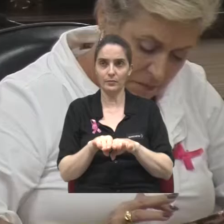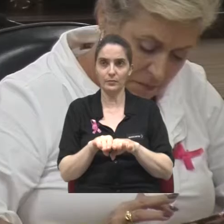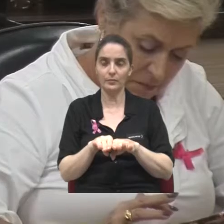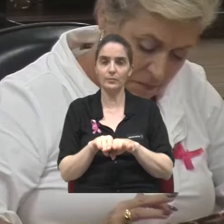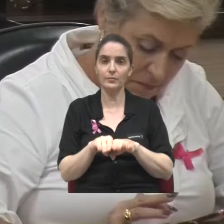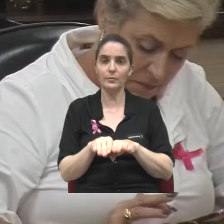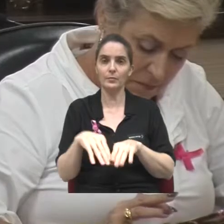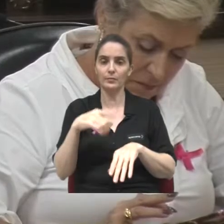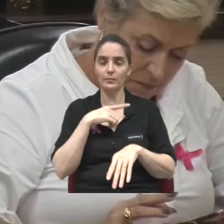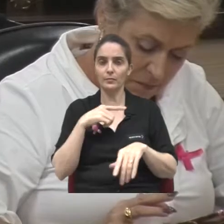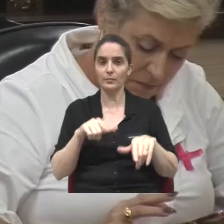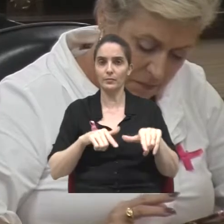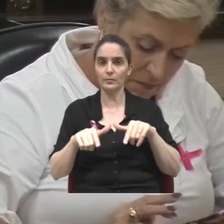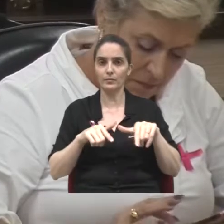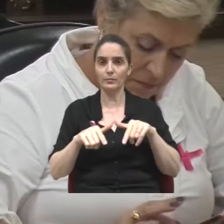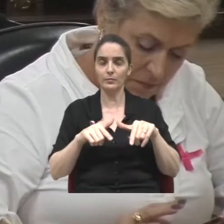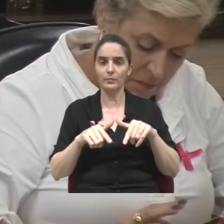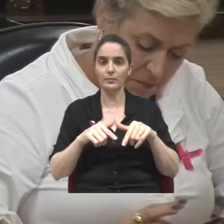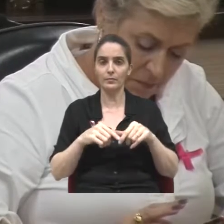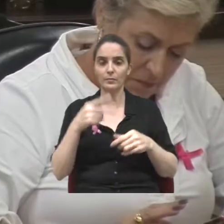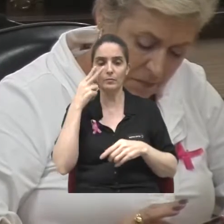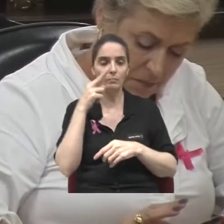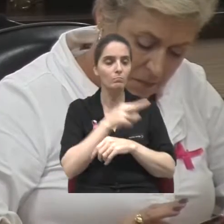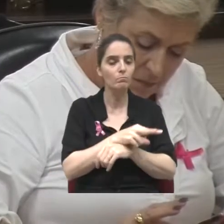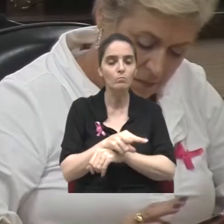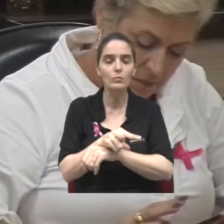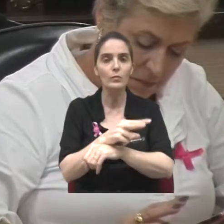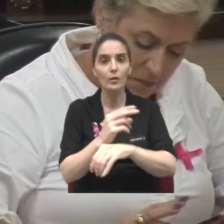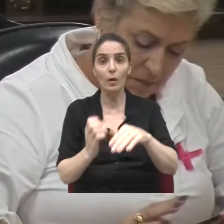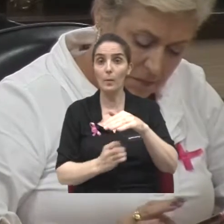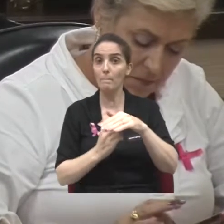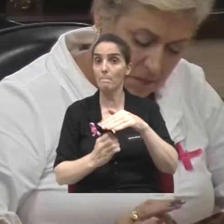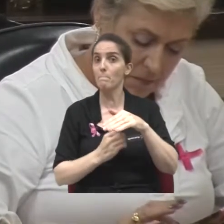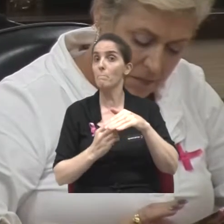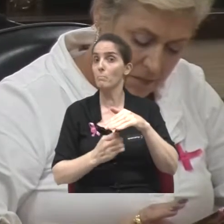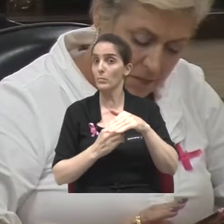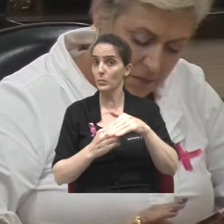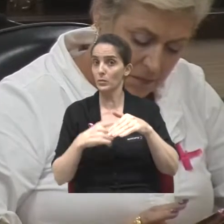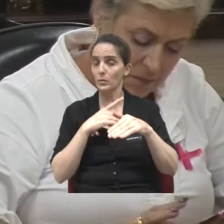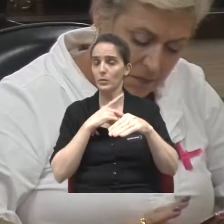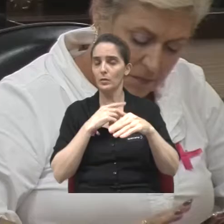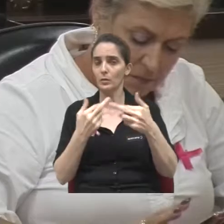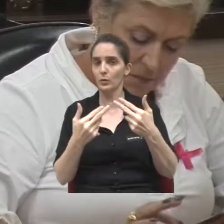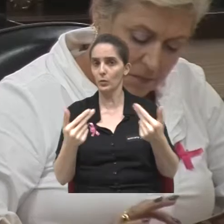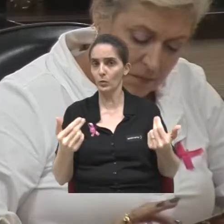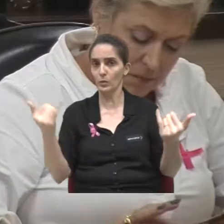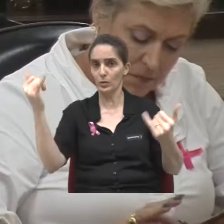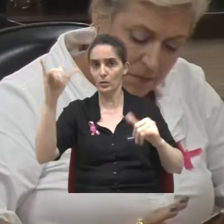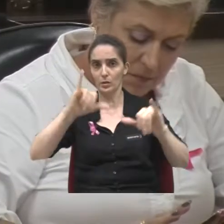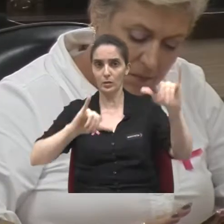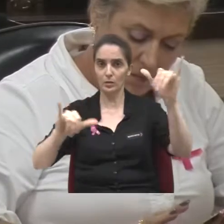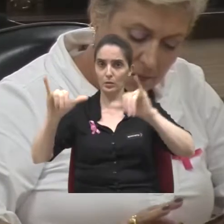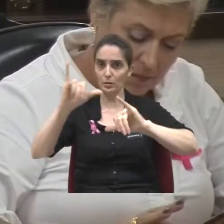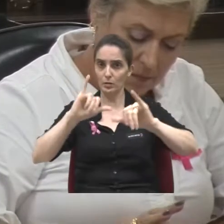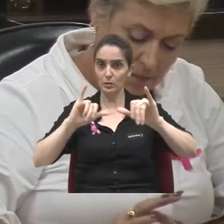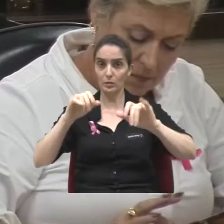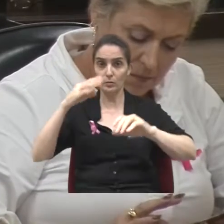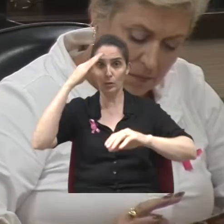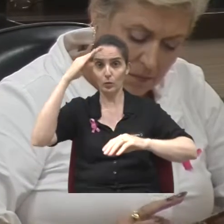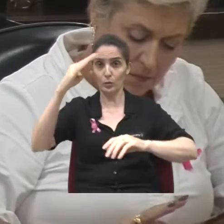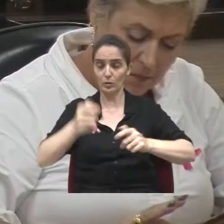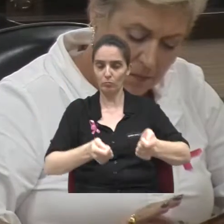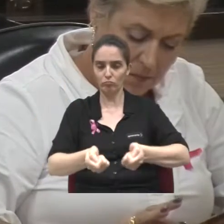nesta função vistoriar empresas de Limeira que trabalham com materiais químicos controlados pelo Exército, desde banho